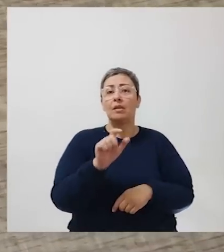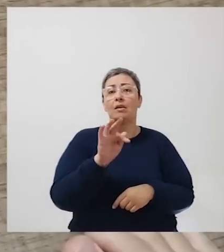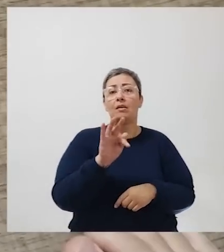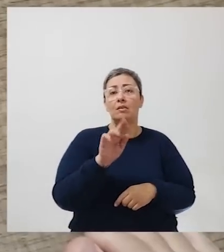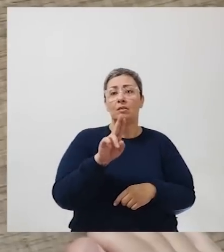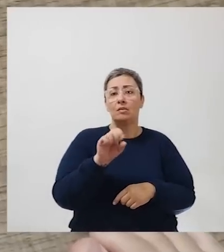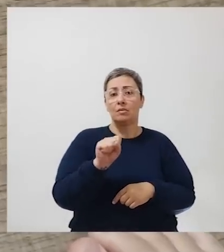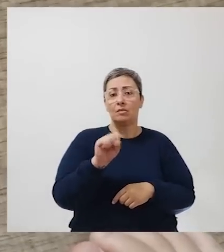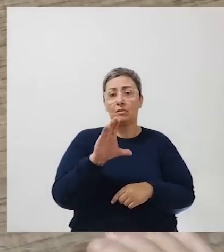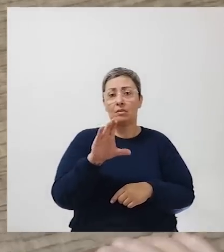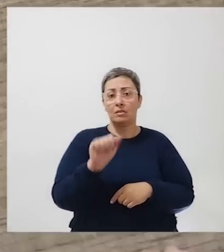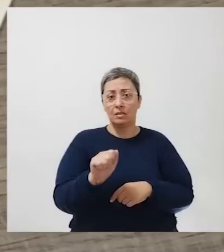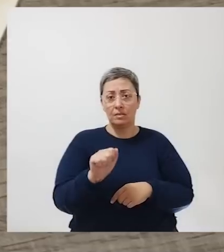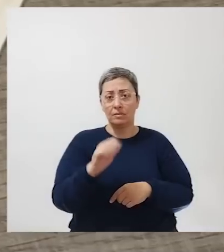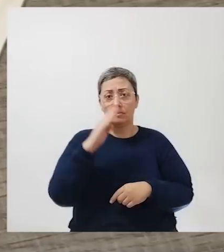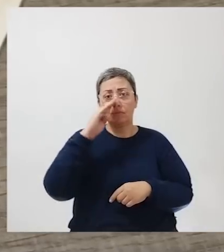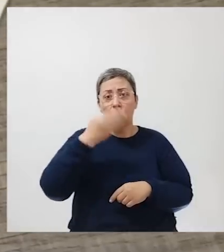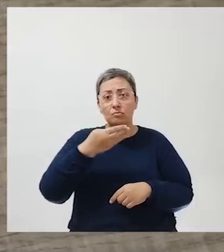Fusca?